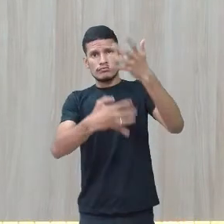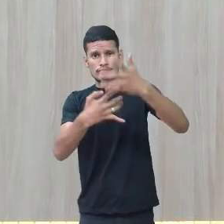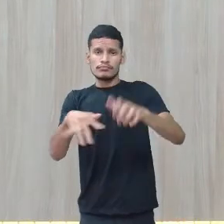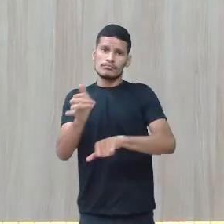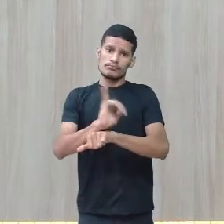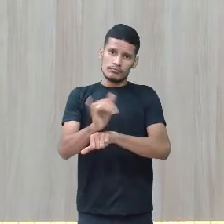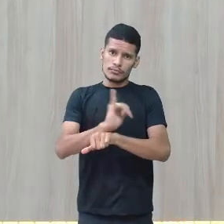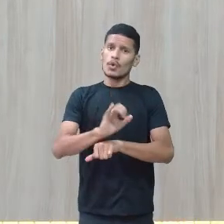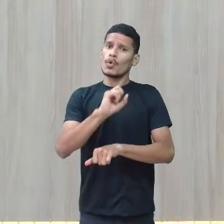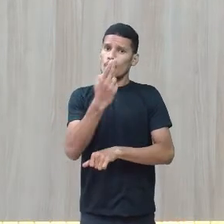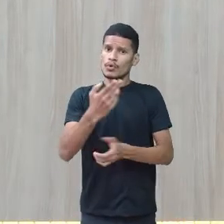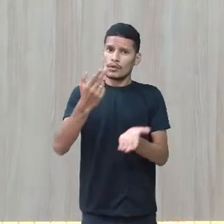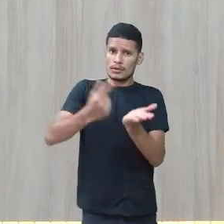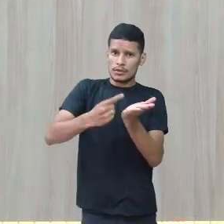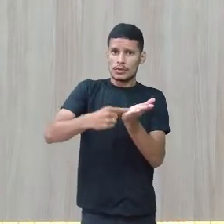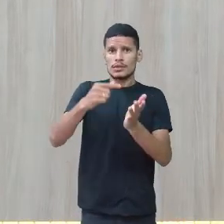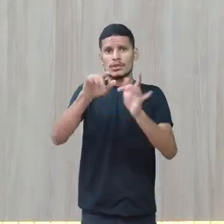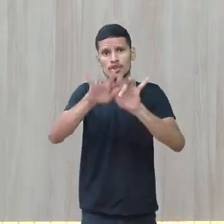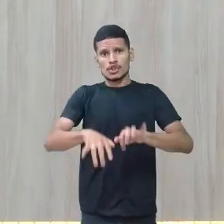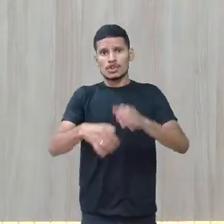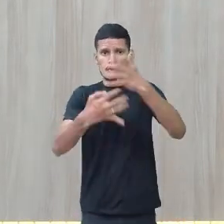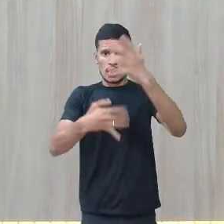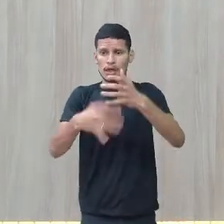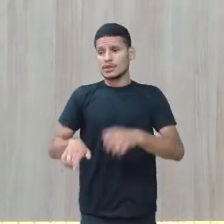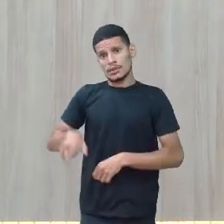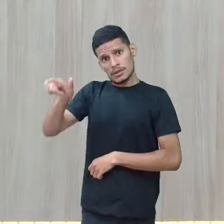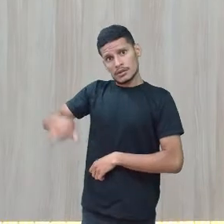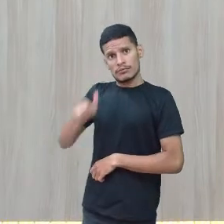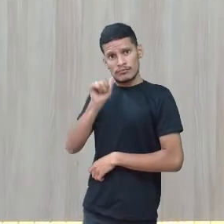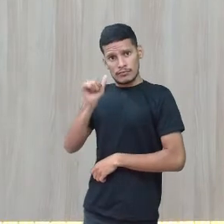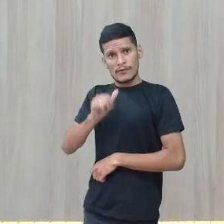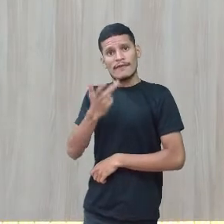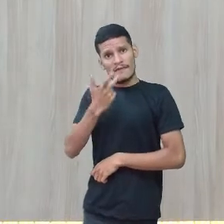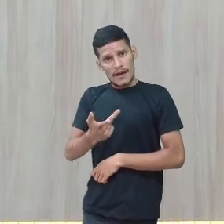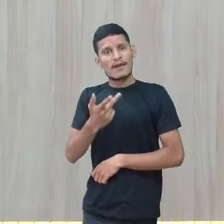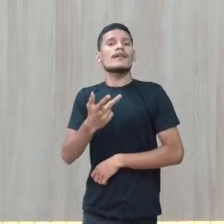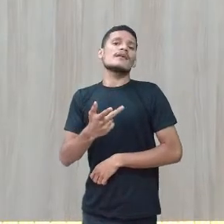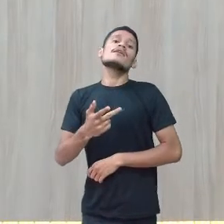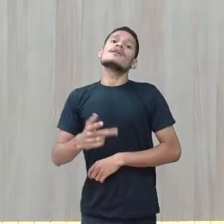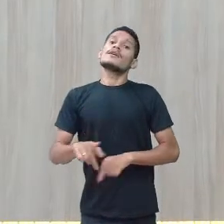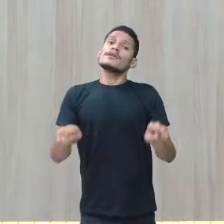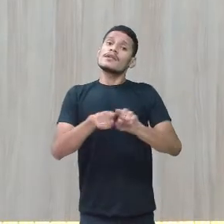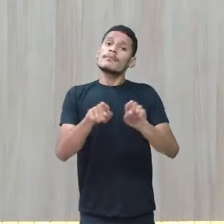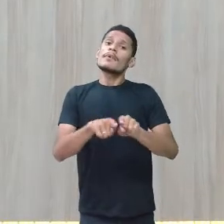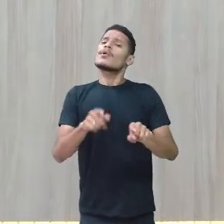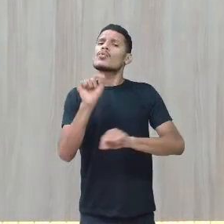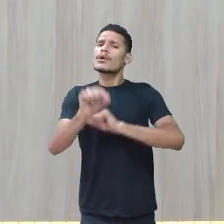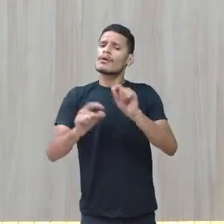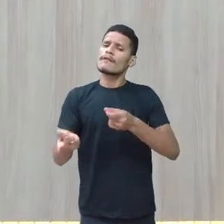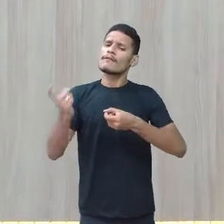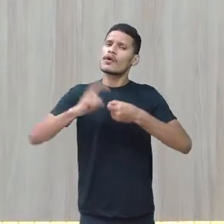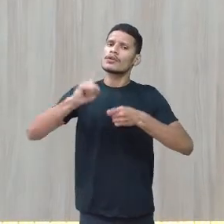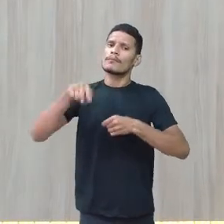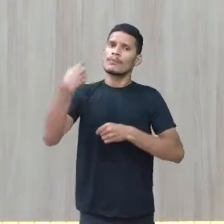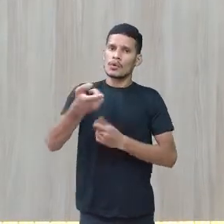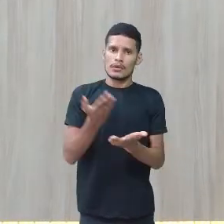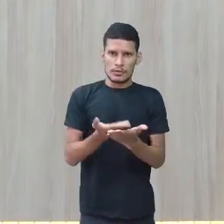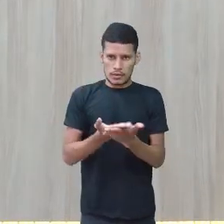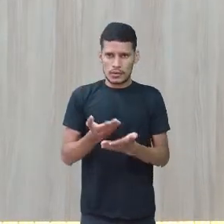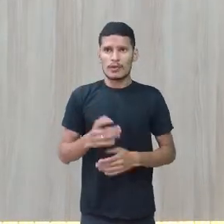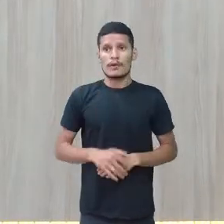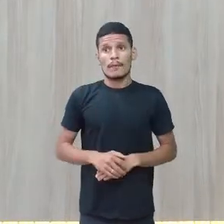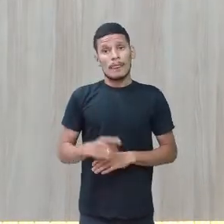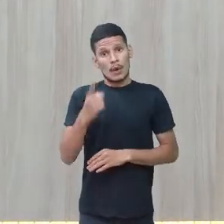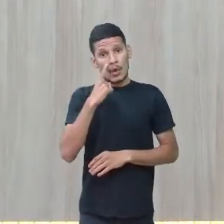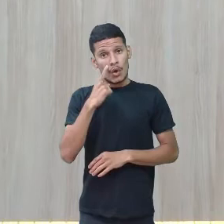no YouTube ou até mesmo aqui, que você depois vai dar uma olhadinha se tem gente interagindo. E aí a gente pega e retoma na próxima aula, tá certo?